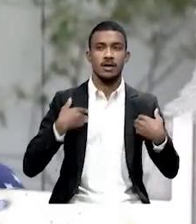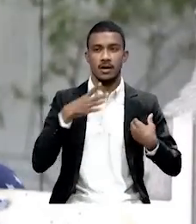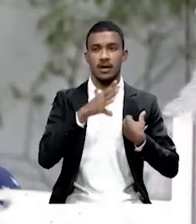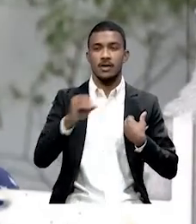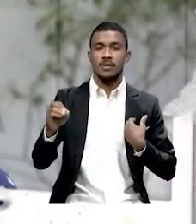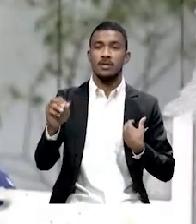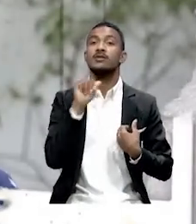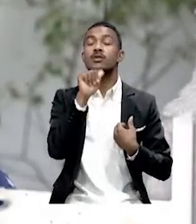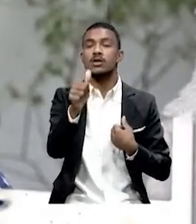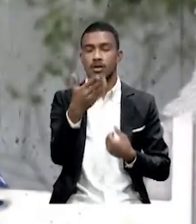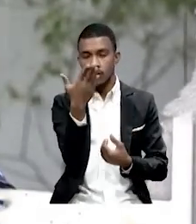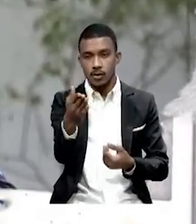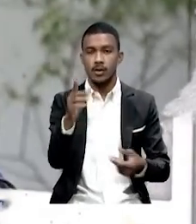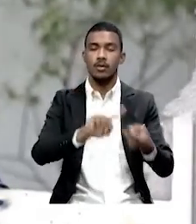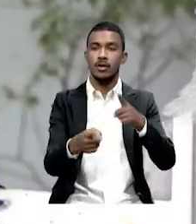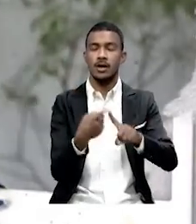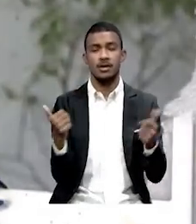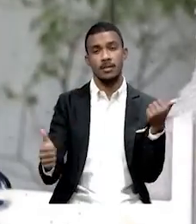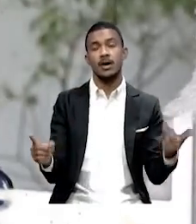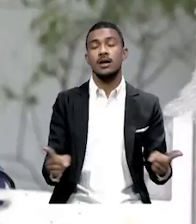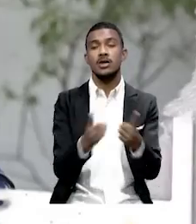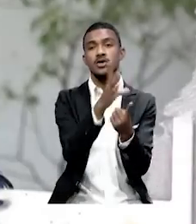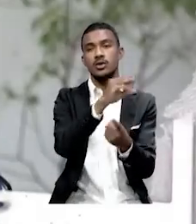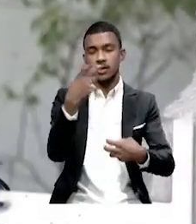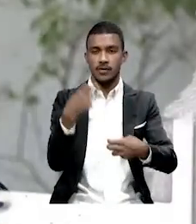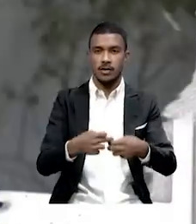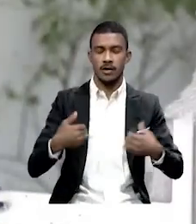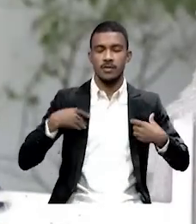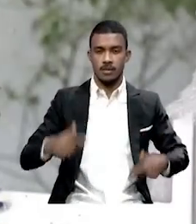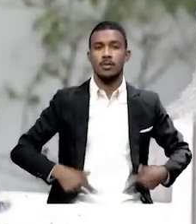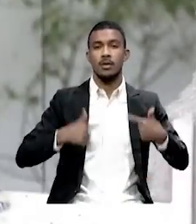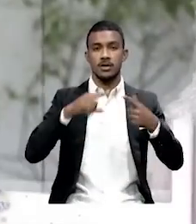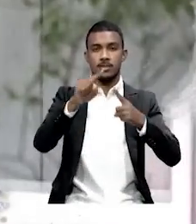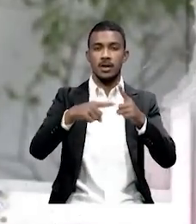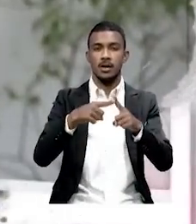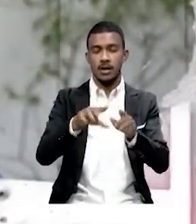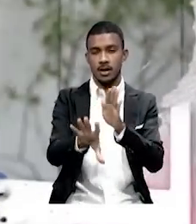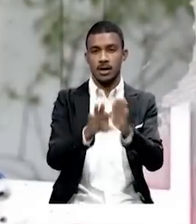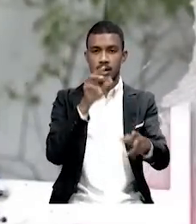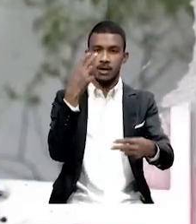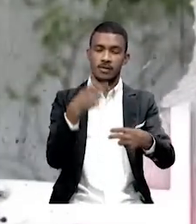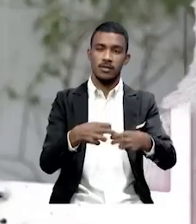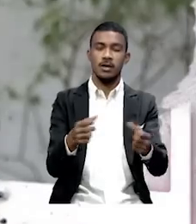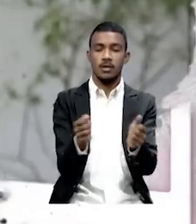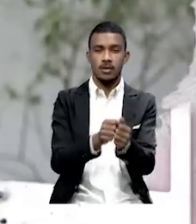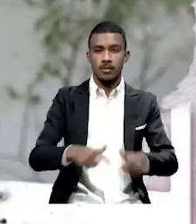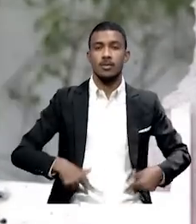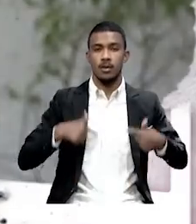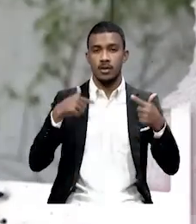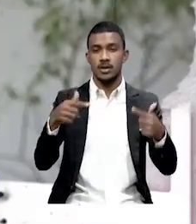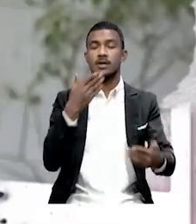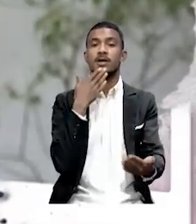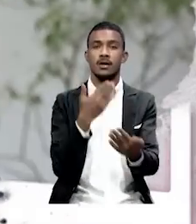maluk nebe hasur dificuldade ia ne jornada moris. Banyira hetan dificuldade ia moris ne, diek